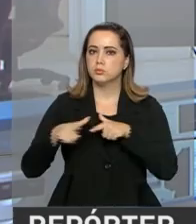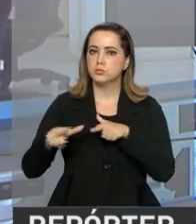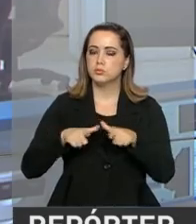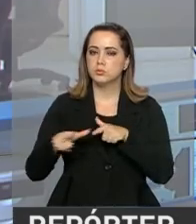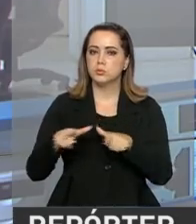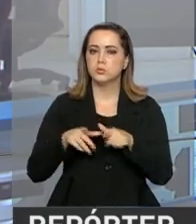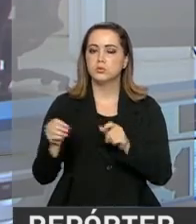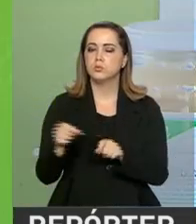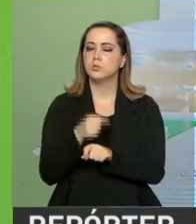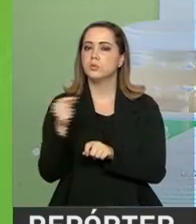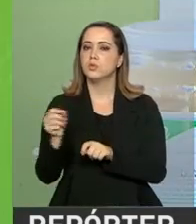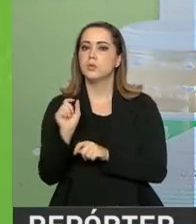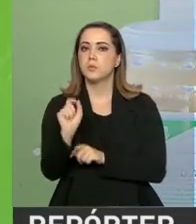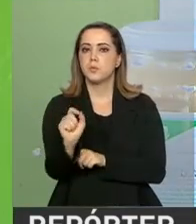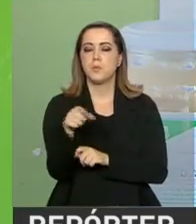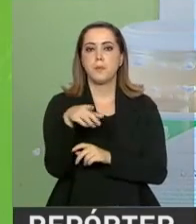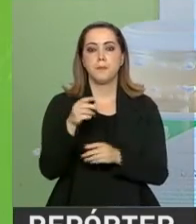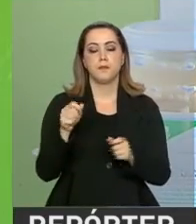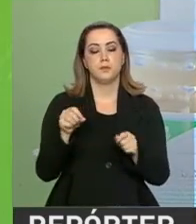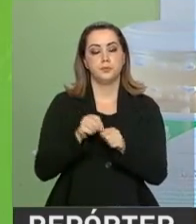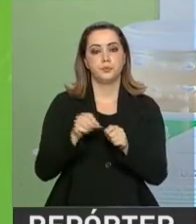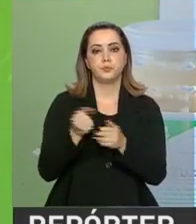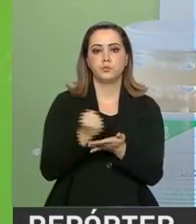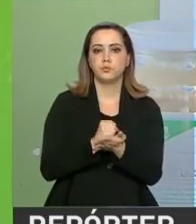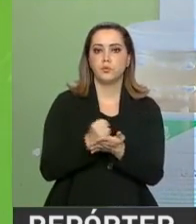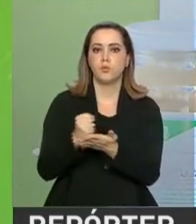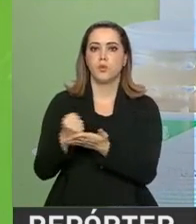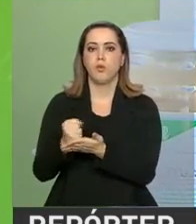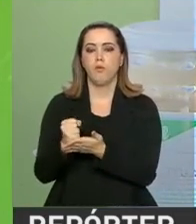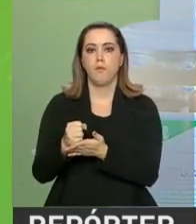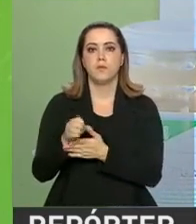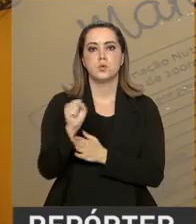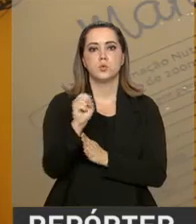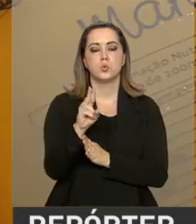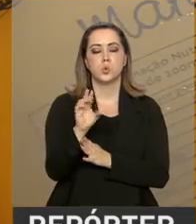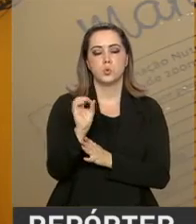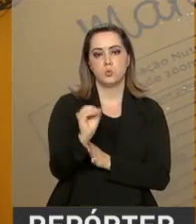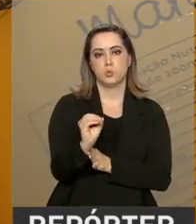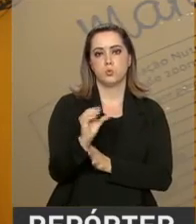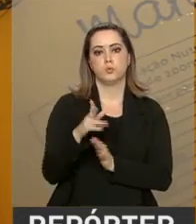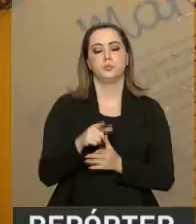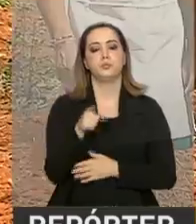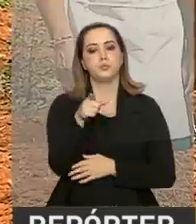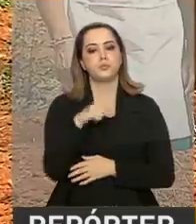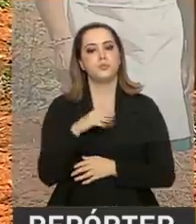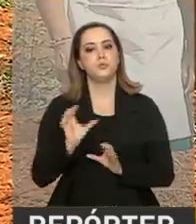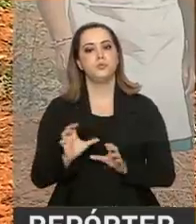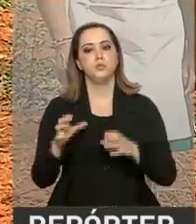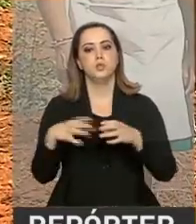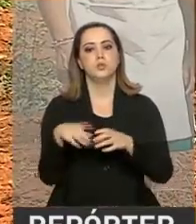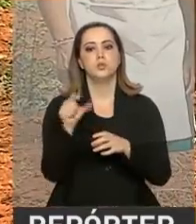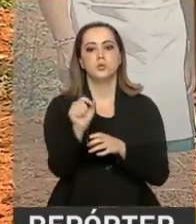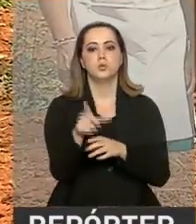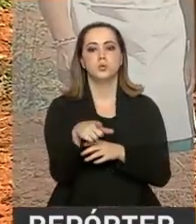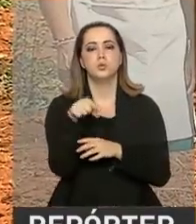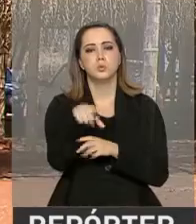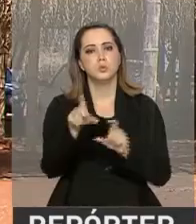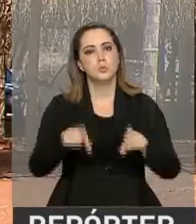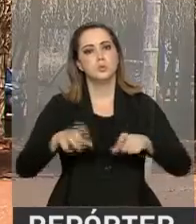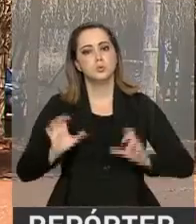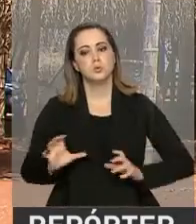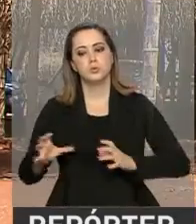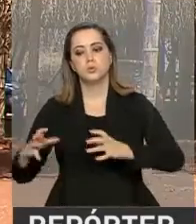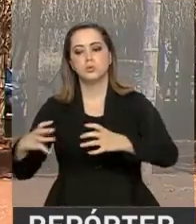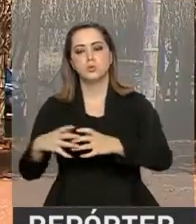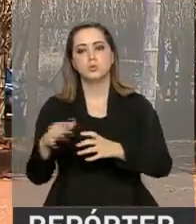de polpa de frutas. A criação de uma cooperativa foi o caminho encontrado pelas famílias deste assentamento